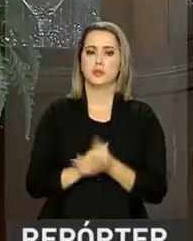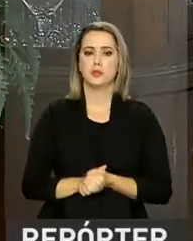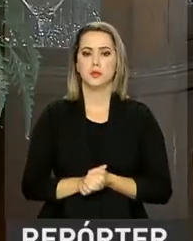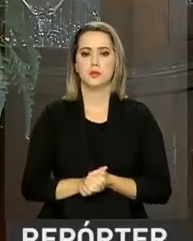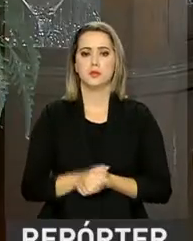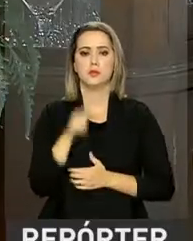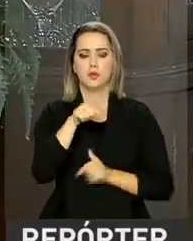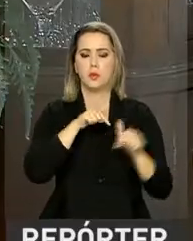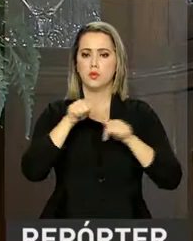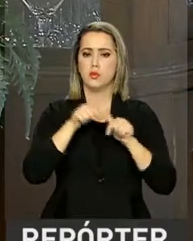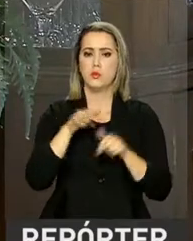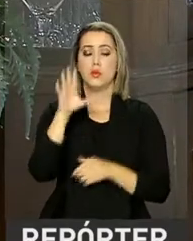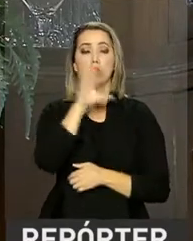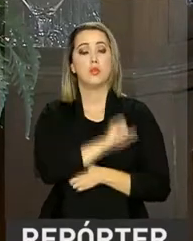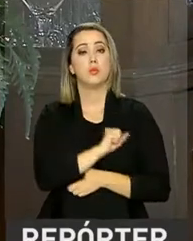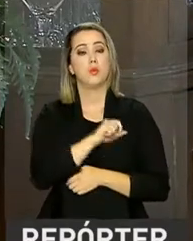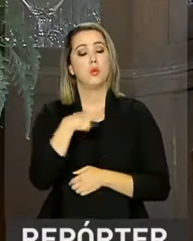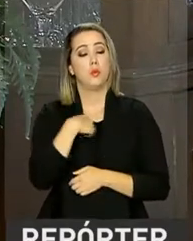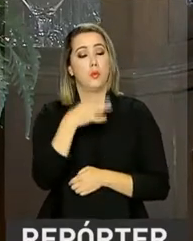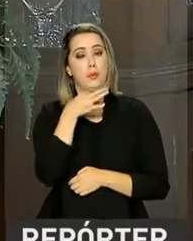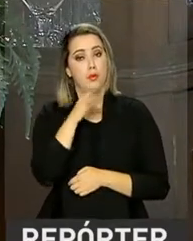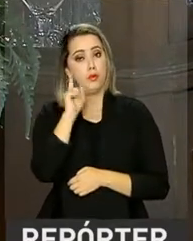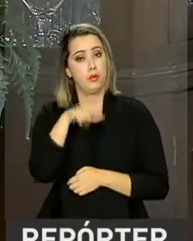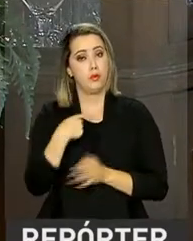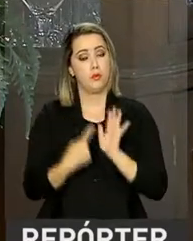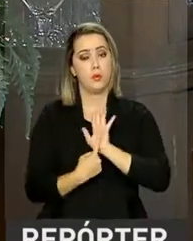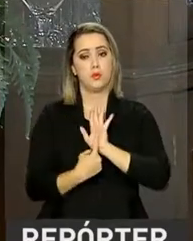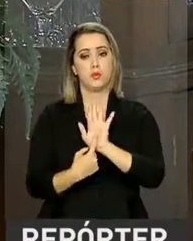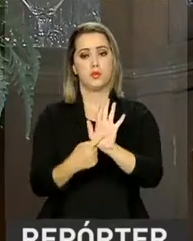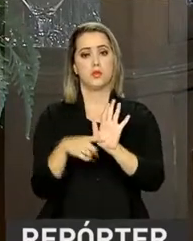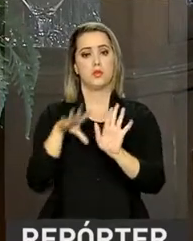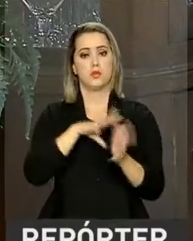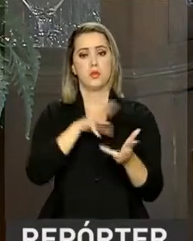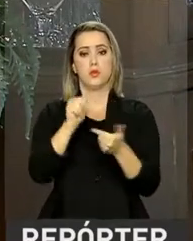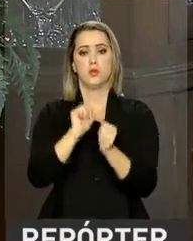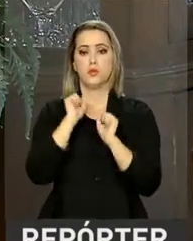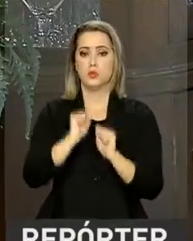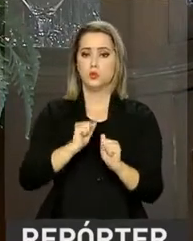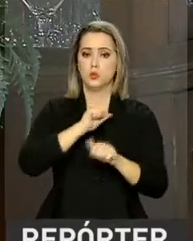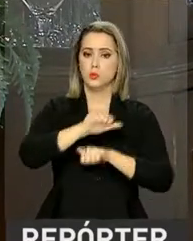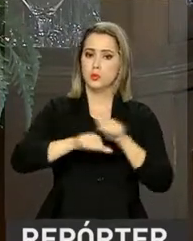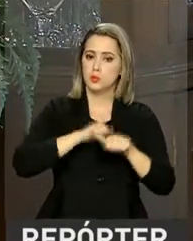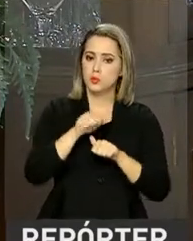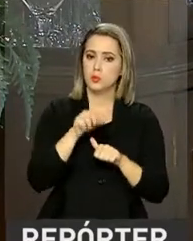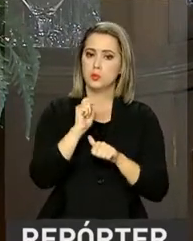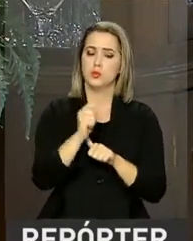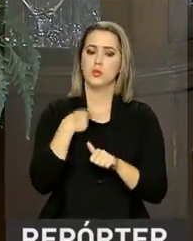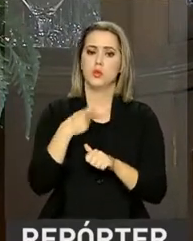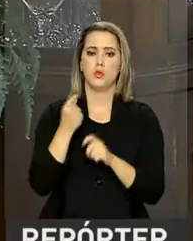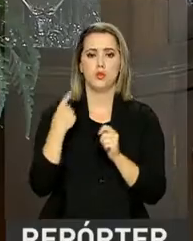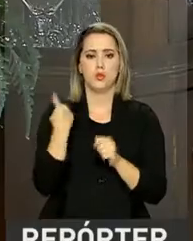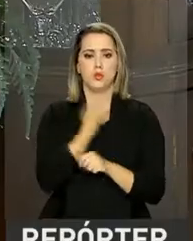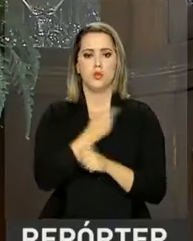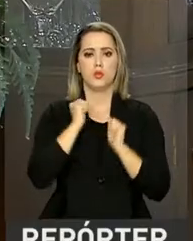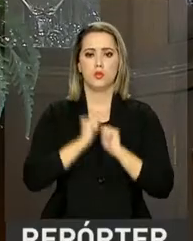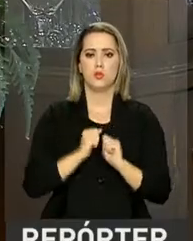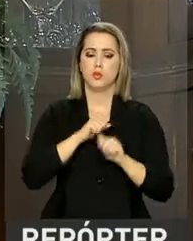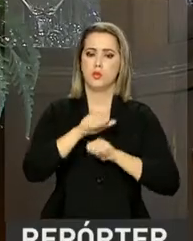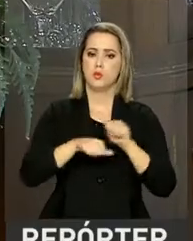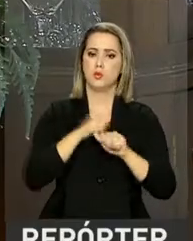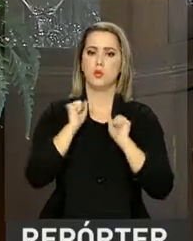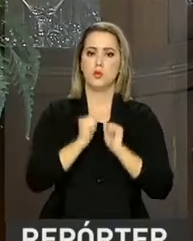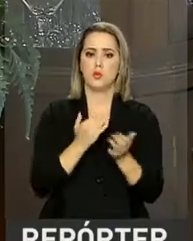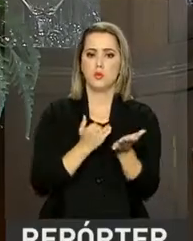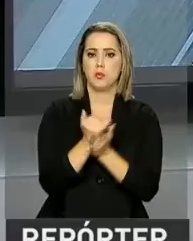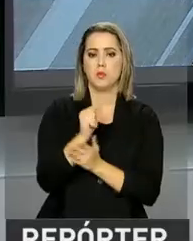é um ato de amor. Eu acho que, assim, se a gente quer mostrar que o mundo tem jeito e que a gente pode fazer alguma coisa para mudar, acho que dá